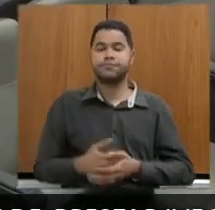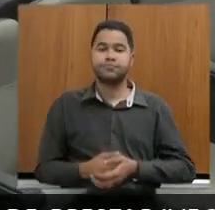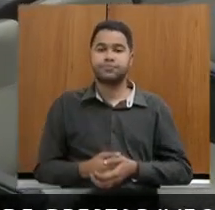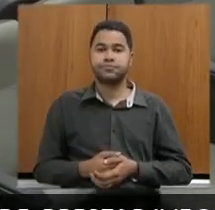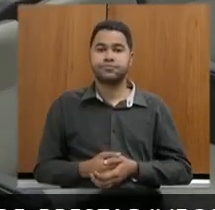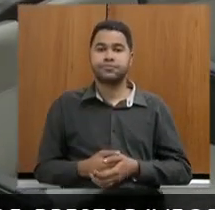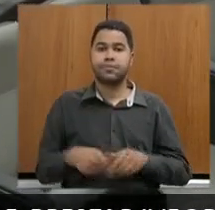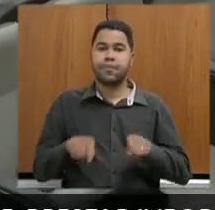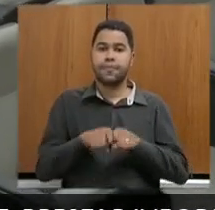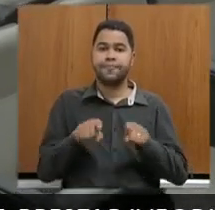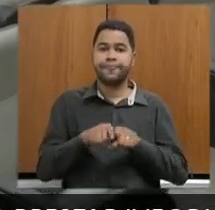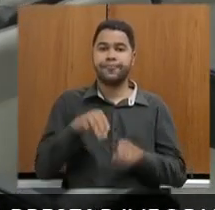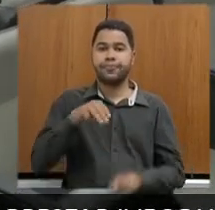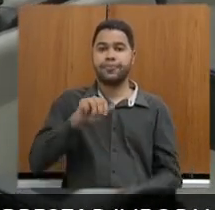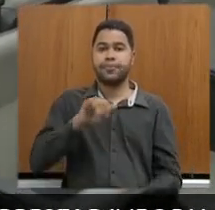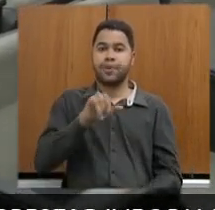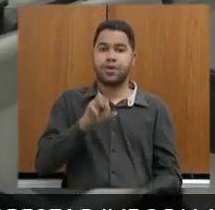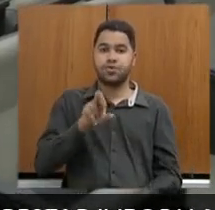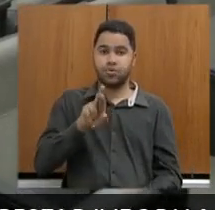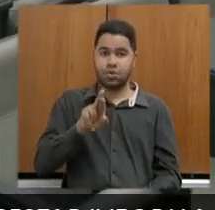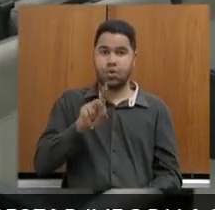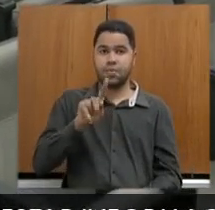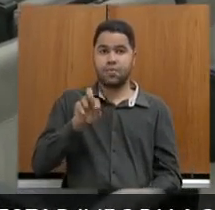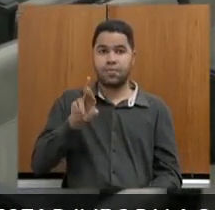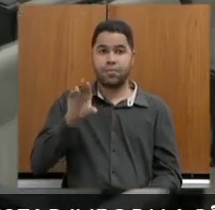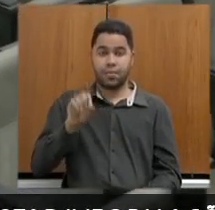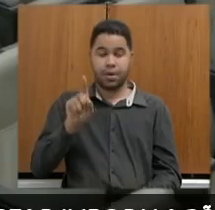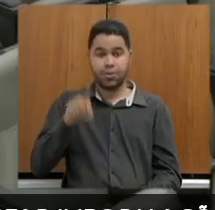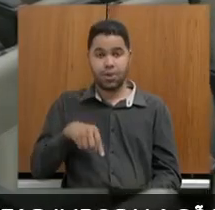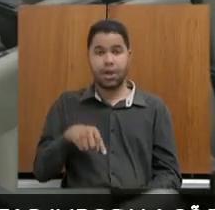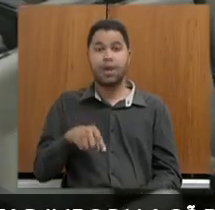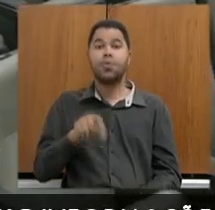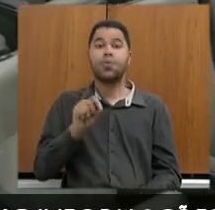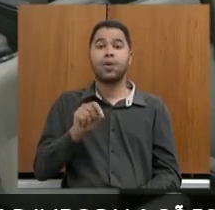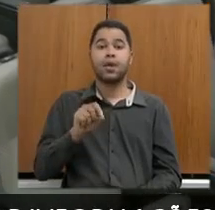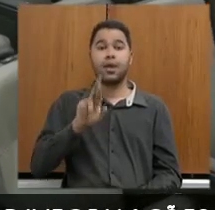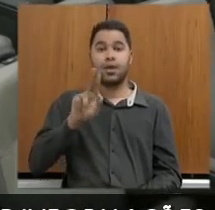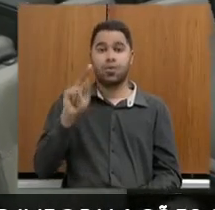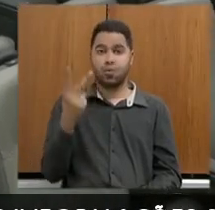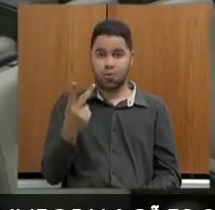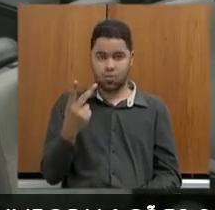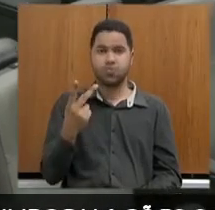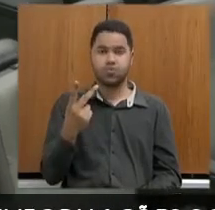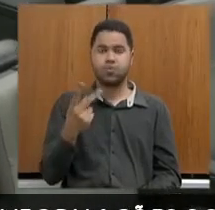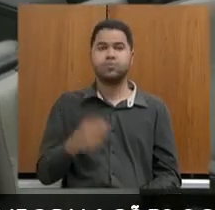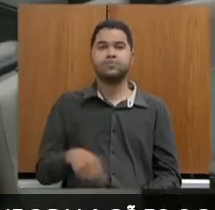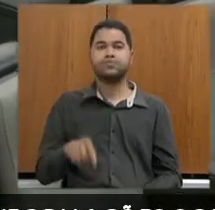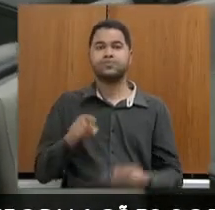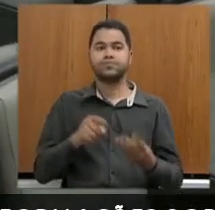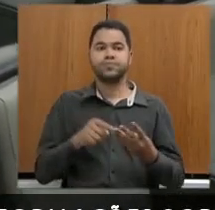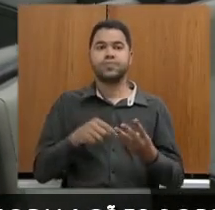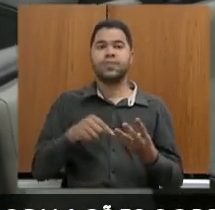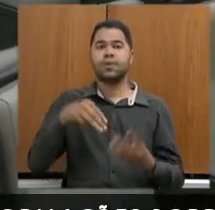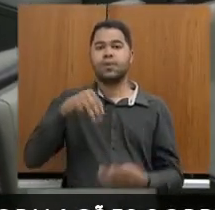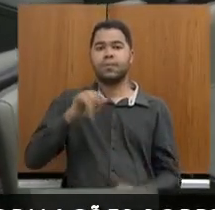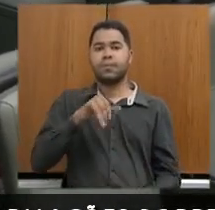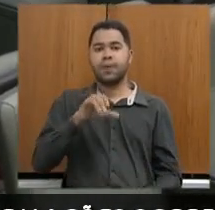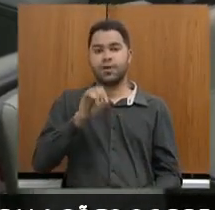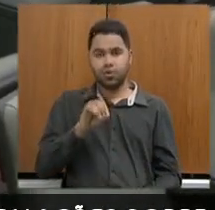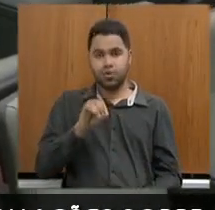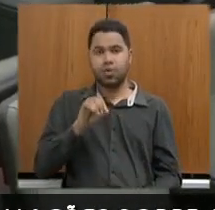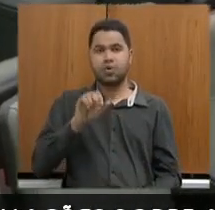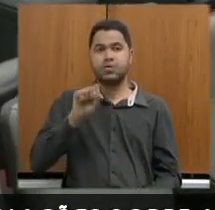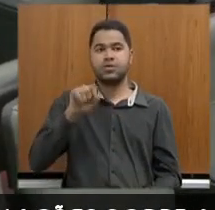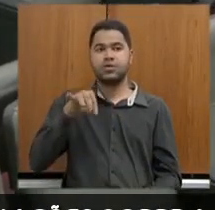o major Pedro que é o assessor de recursos humanos do estado maior o major Santana que o assessor